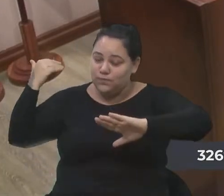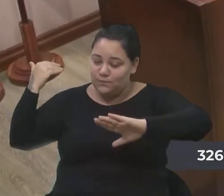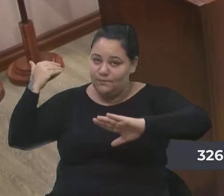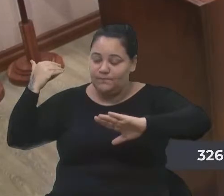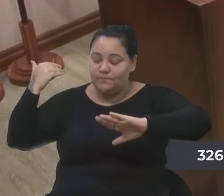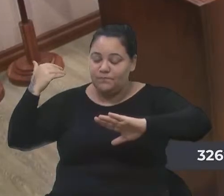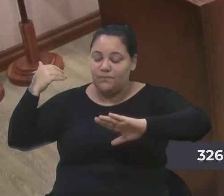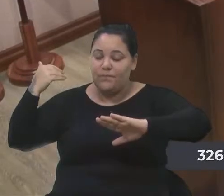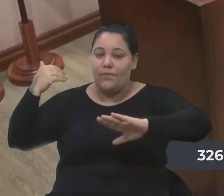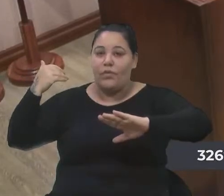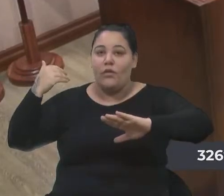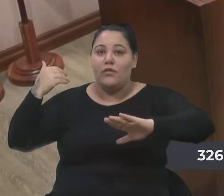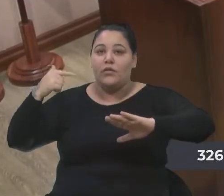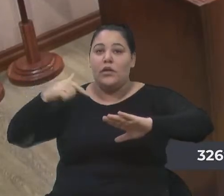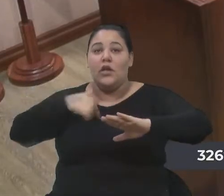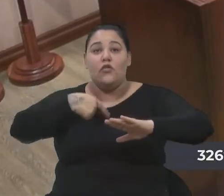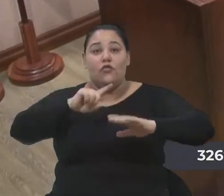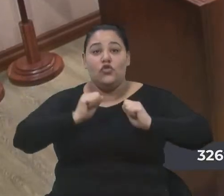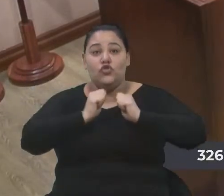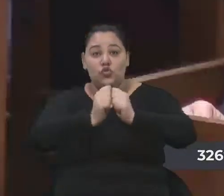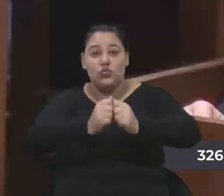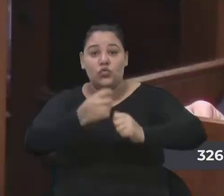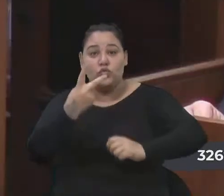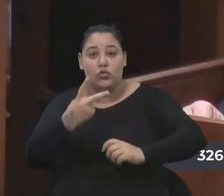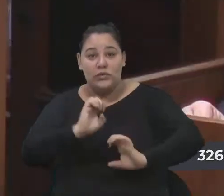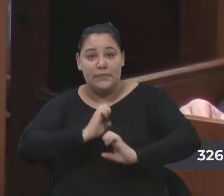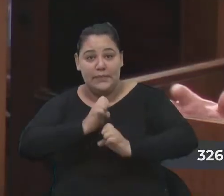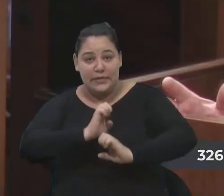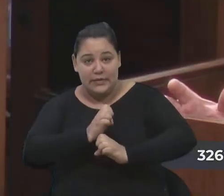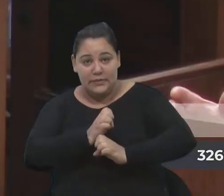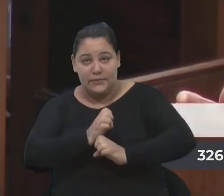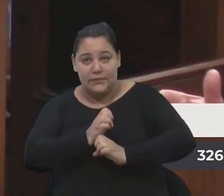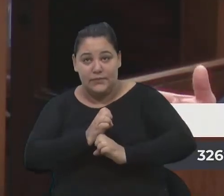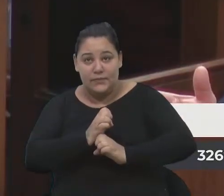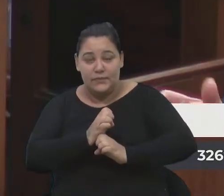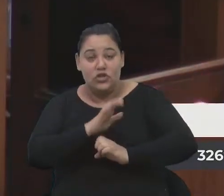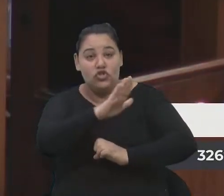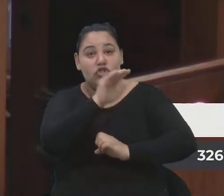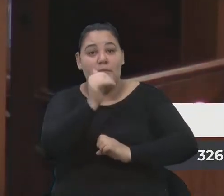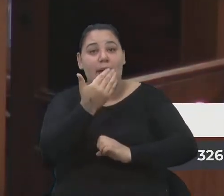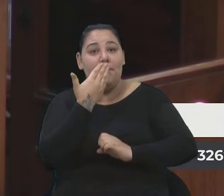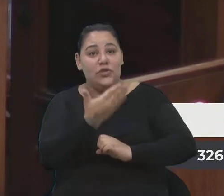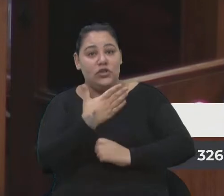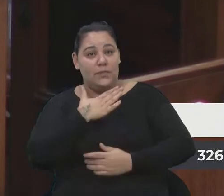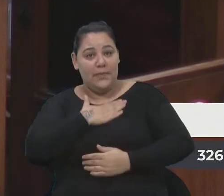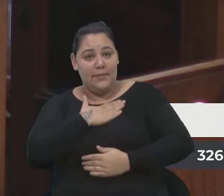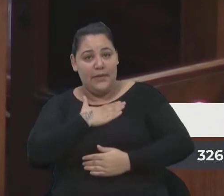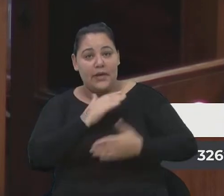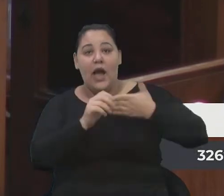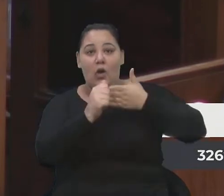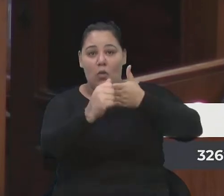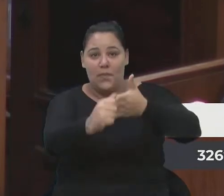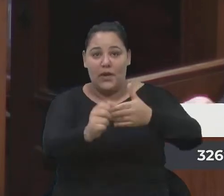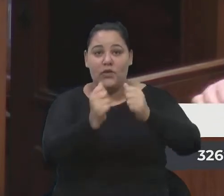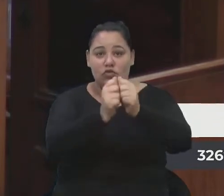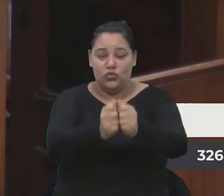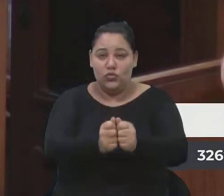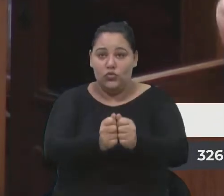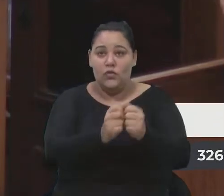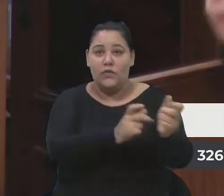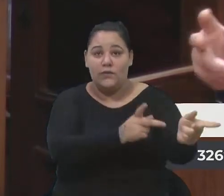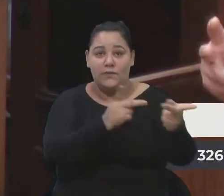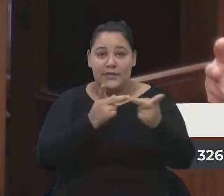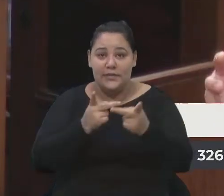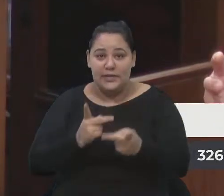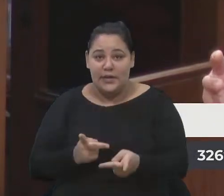fui junto com dois empresários que me chamaram, me pediram para acompanhá-los, visitar